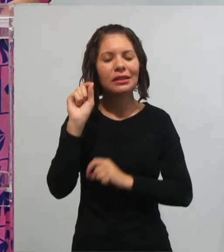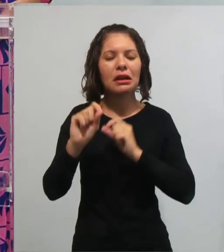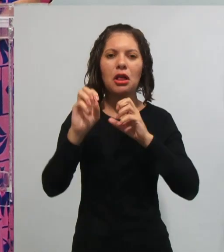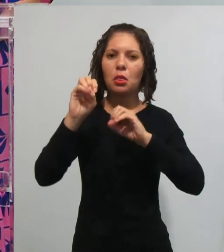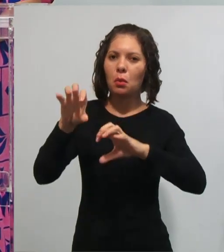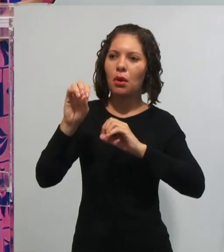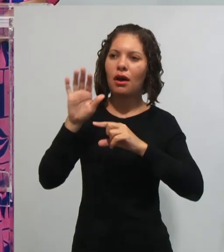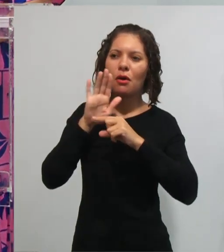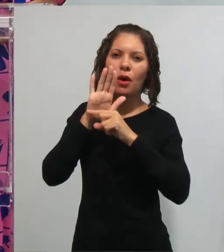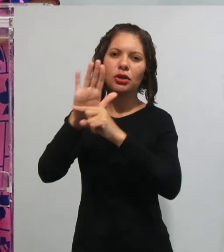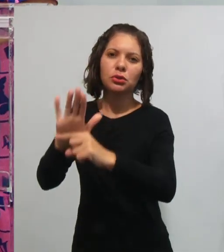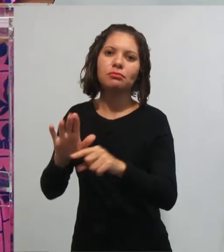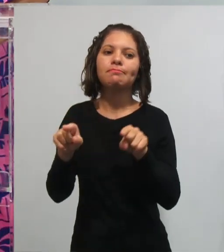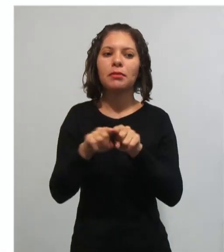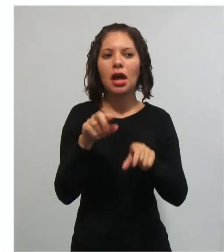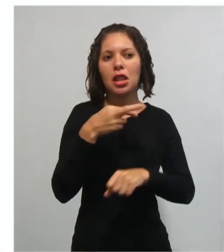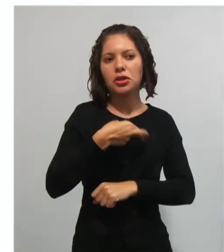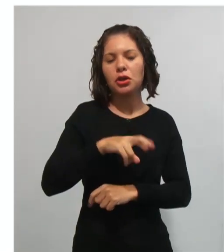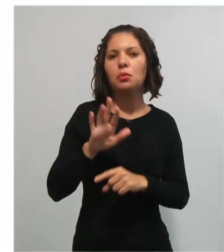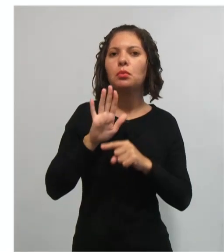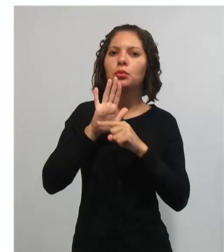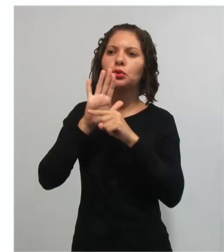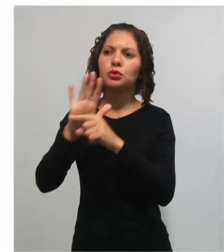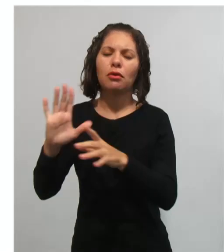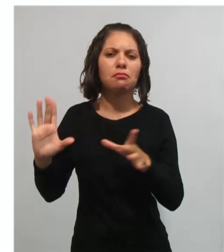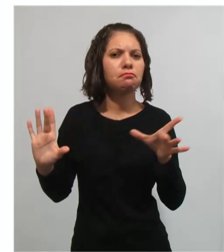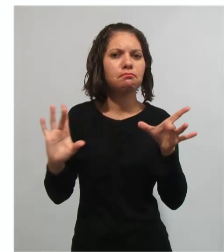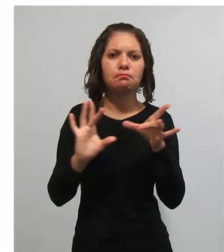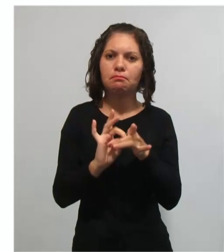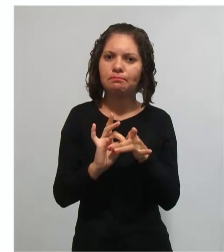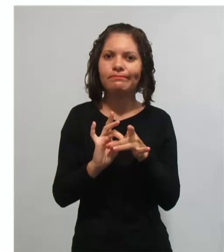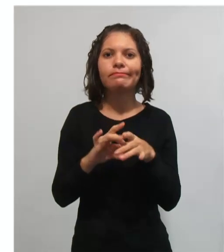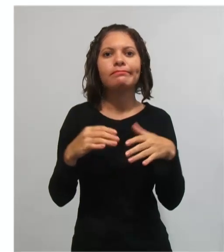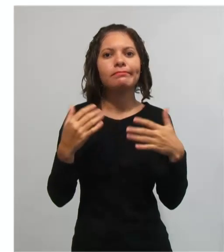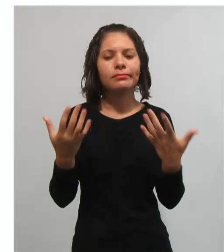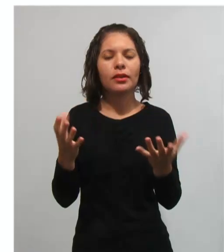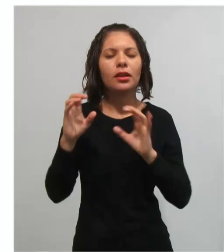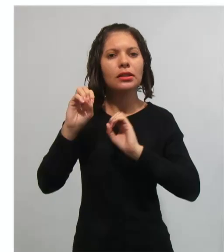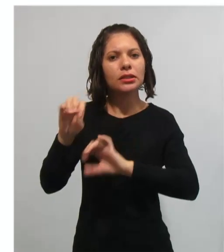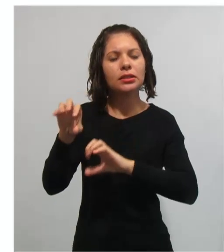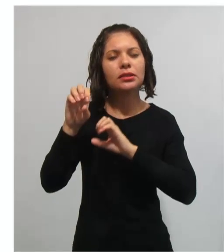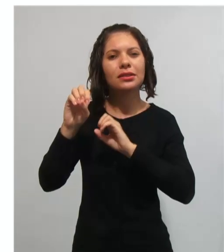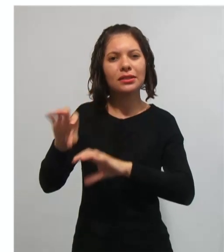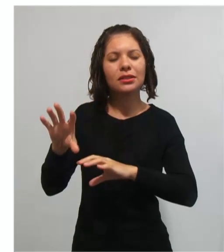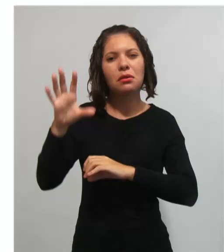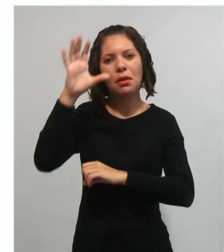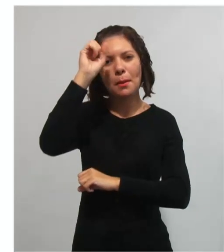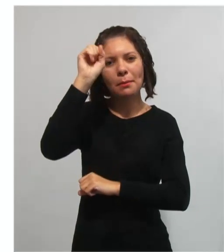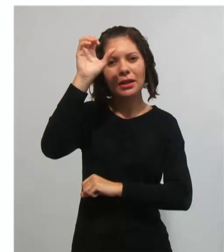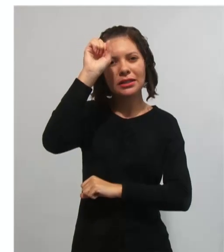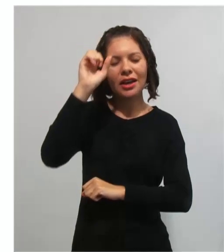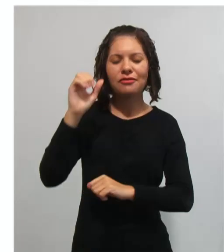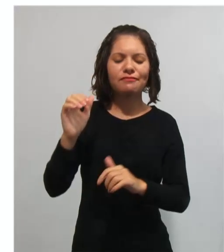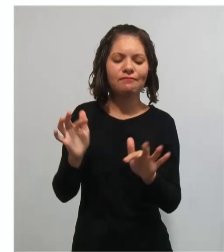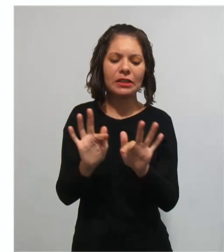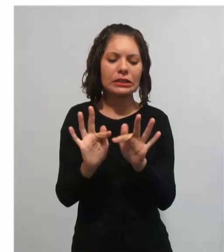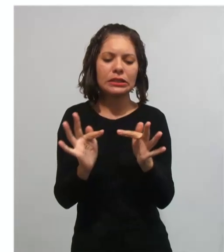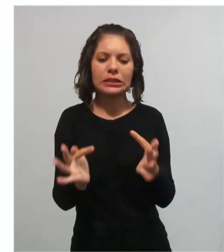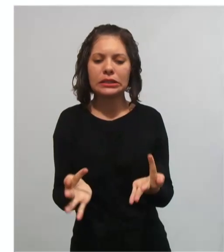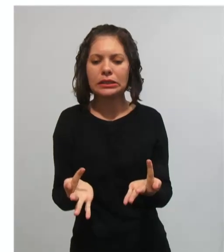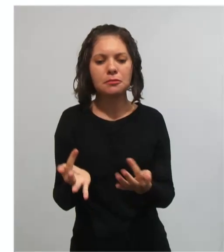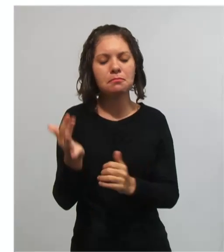que hoje a gente tem outras perspectivas, né, de metodologias de ensino. Ainda podemos dizer que, nessa